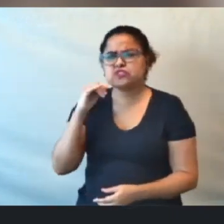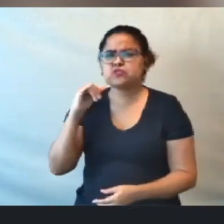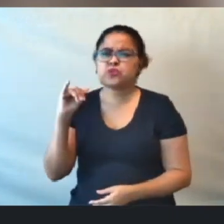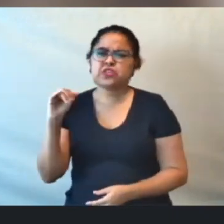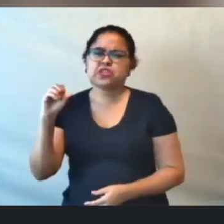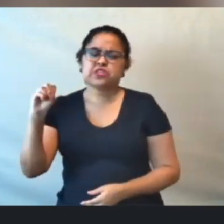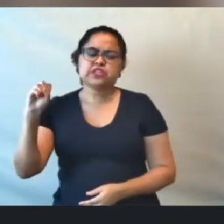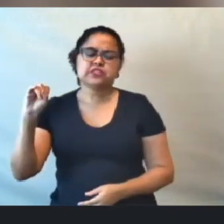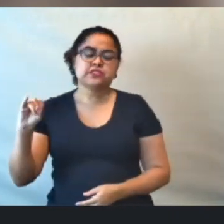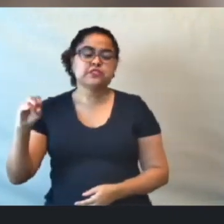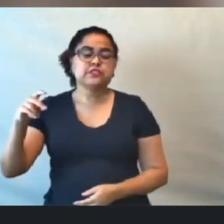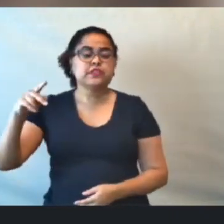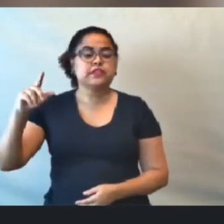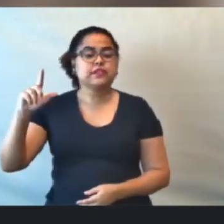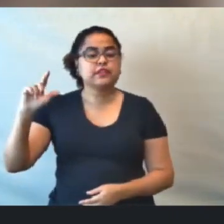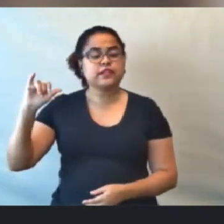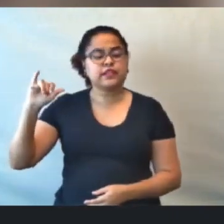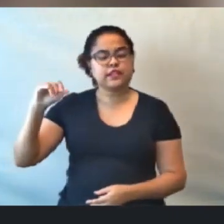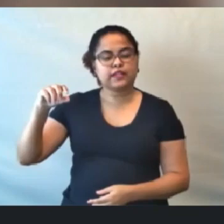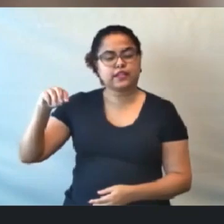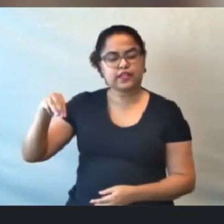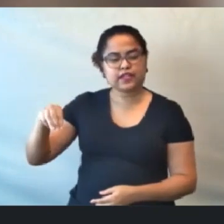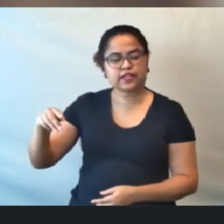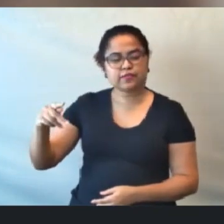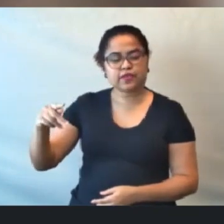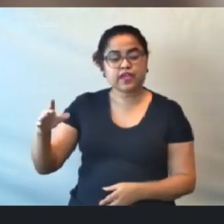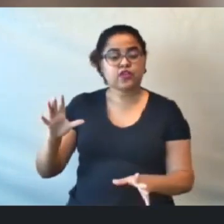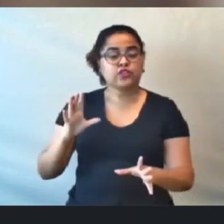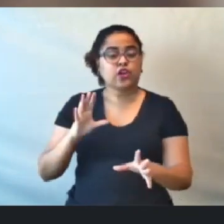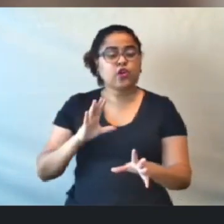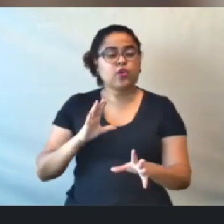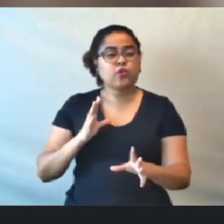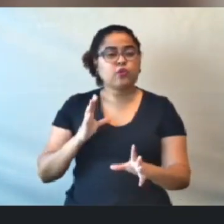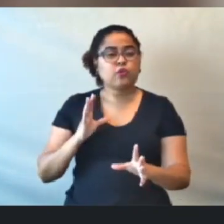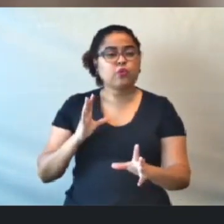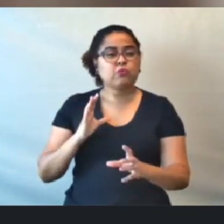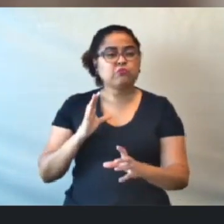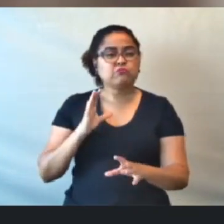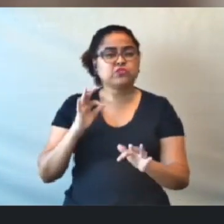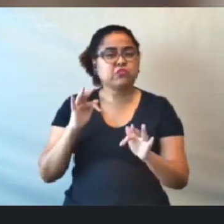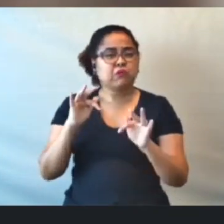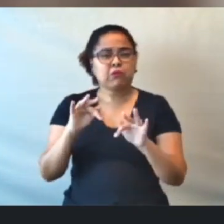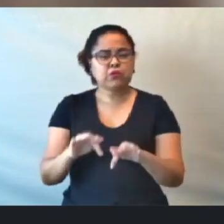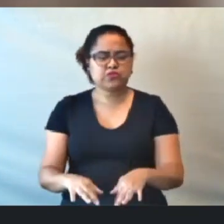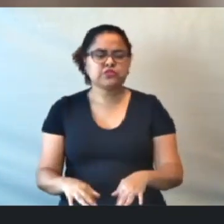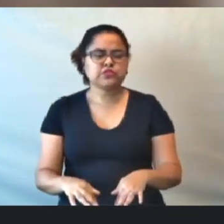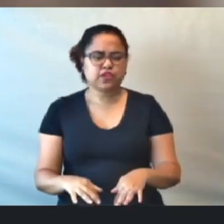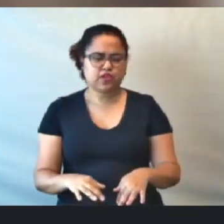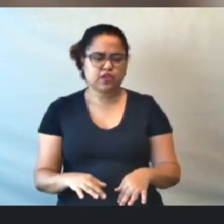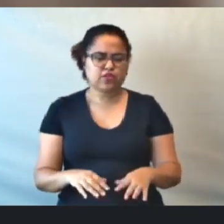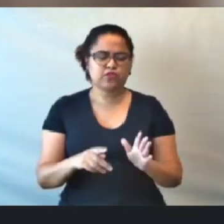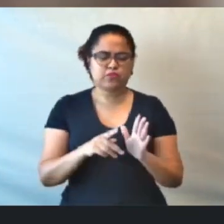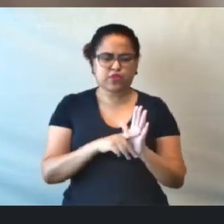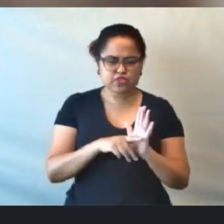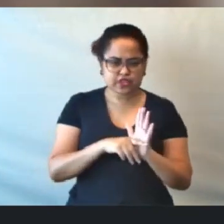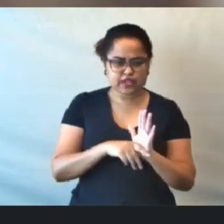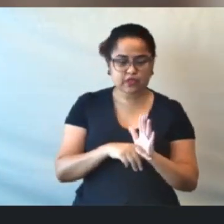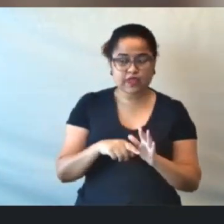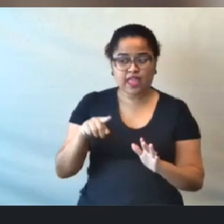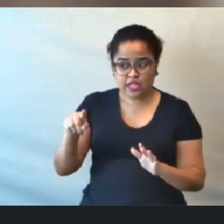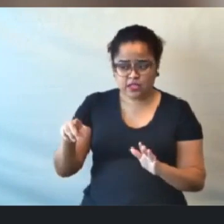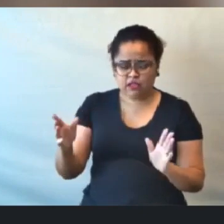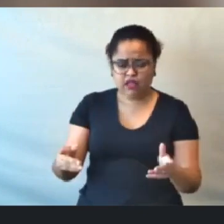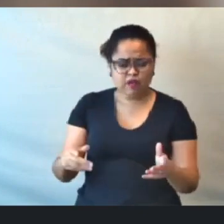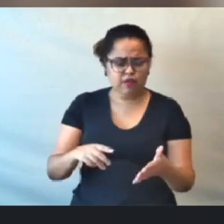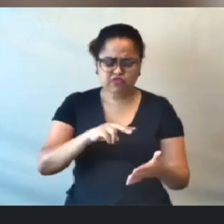nossa conclusão do projeto é basicamente essa que vocês acabaram de ler. Na atual situação da lagoa, na falta